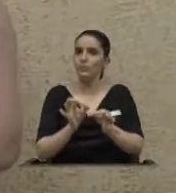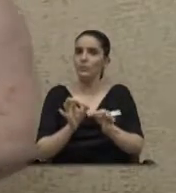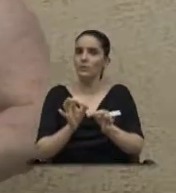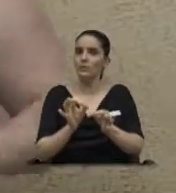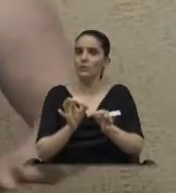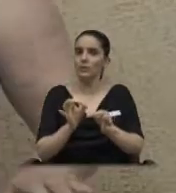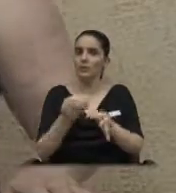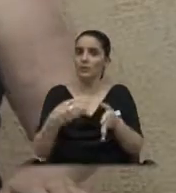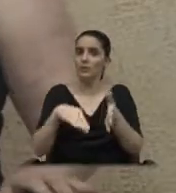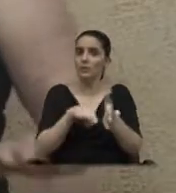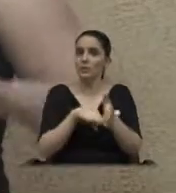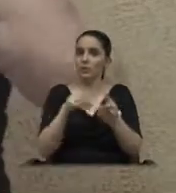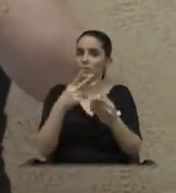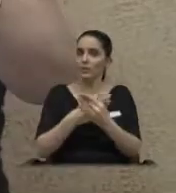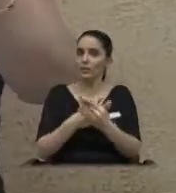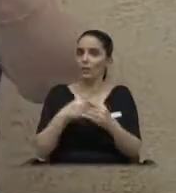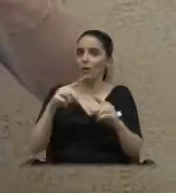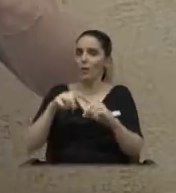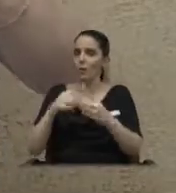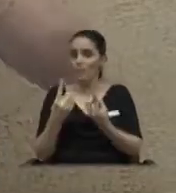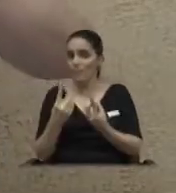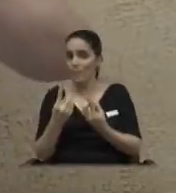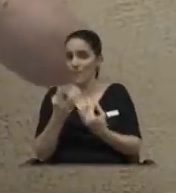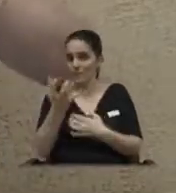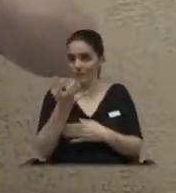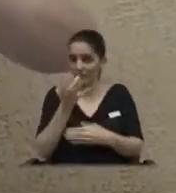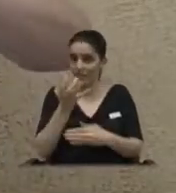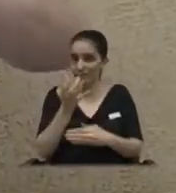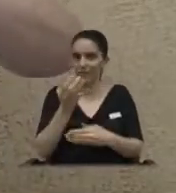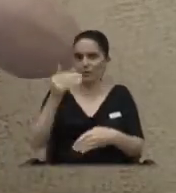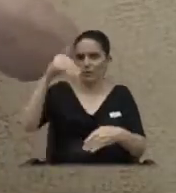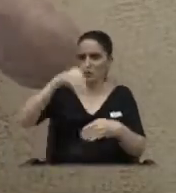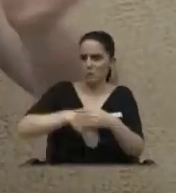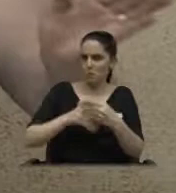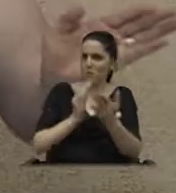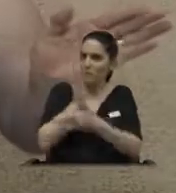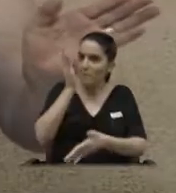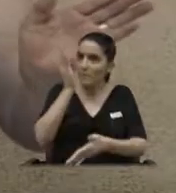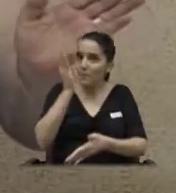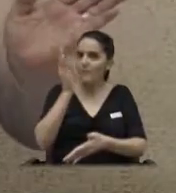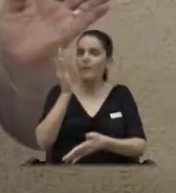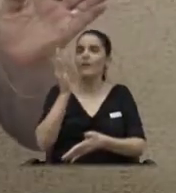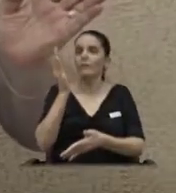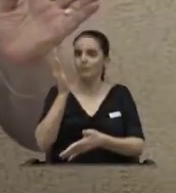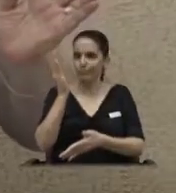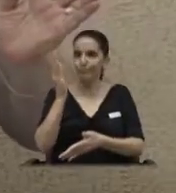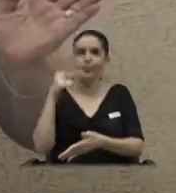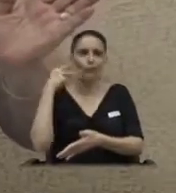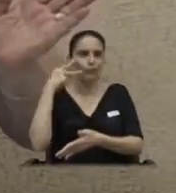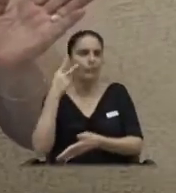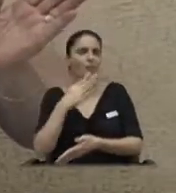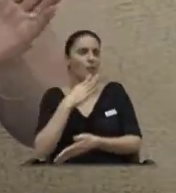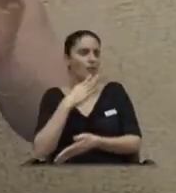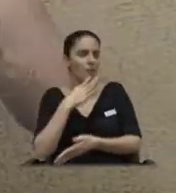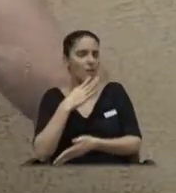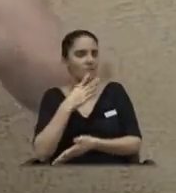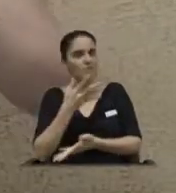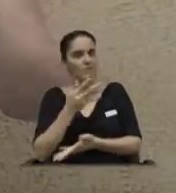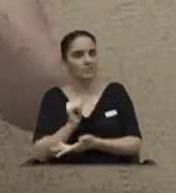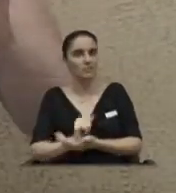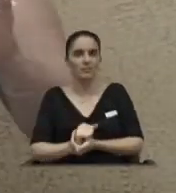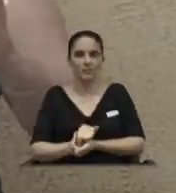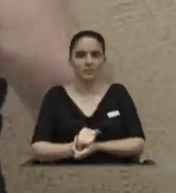cá, mas ele já veio com a intenção de passar ele aqui na Câmara, e a gente conhece, sabe como funciona isso.